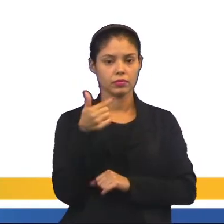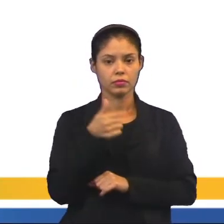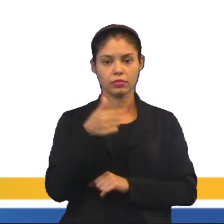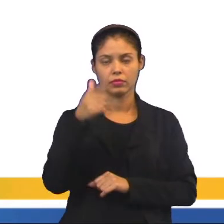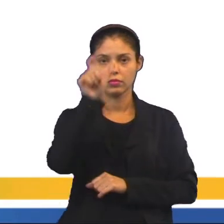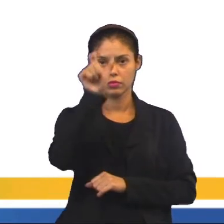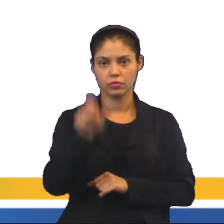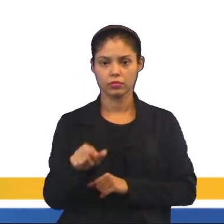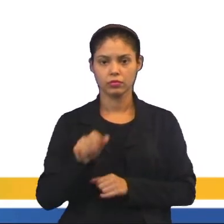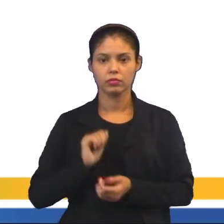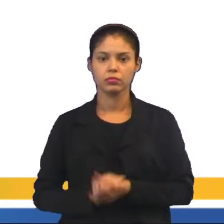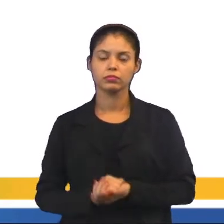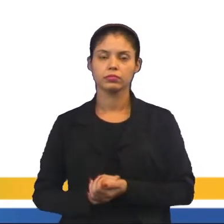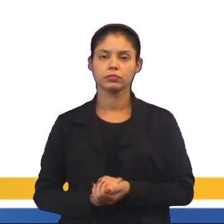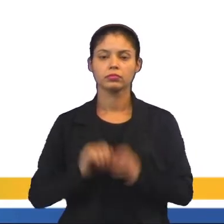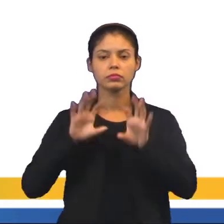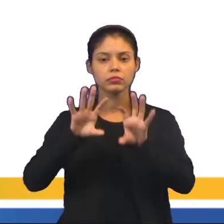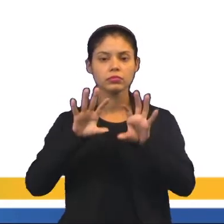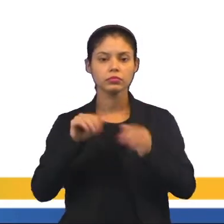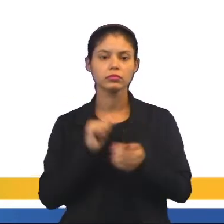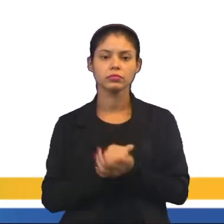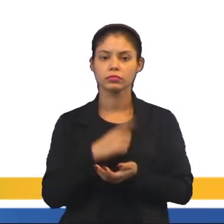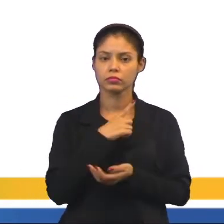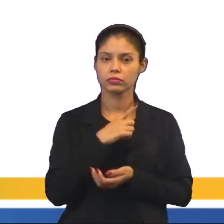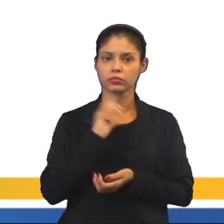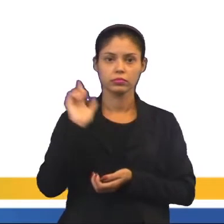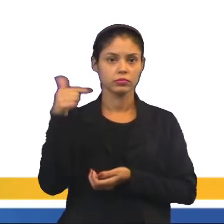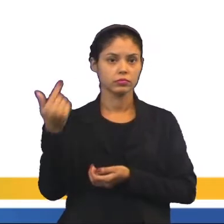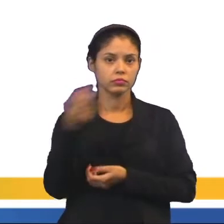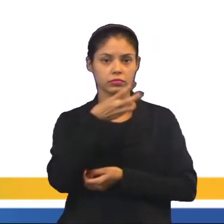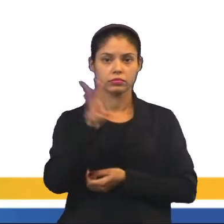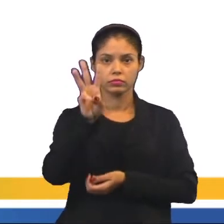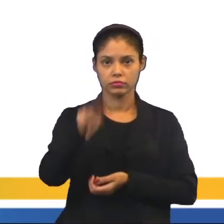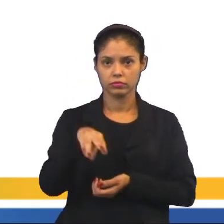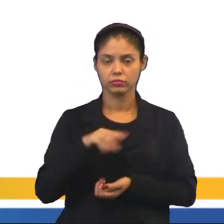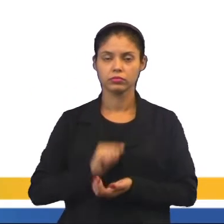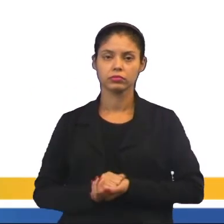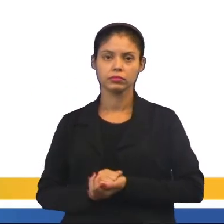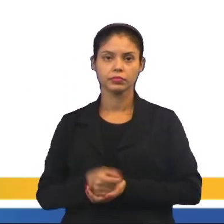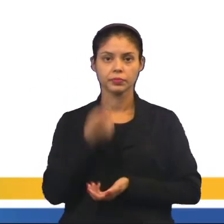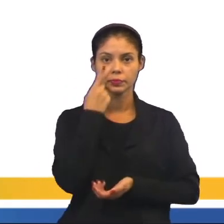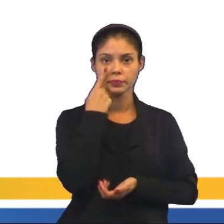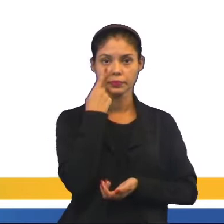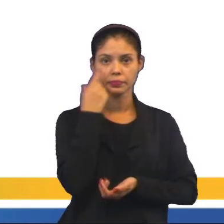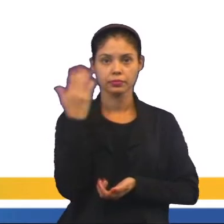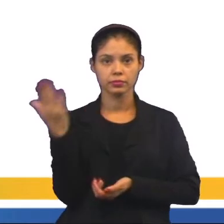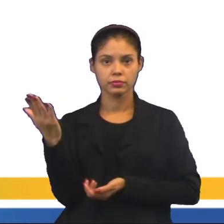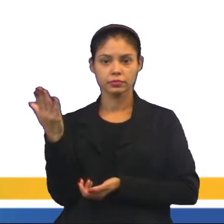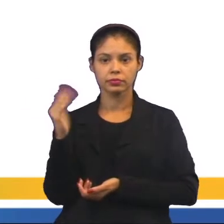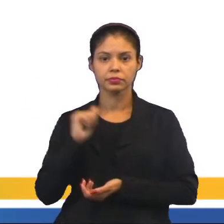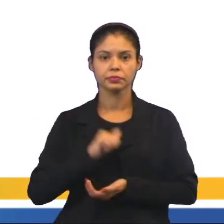da segunda linha. Com isso, obteremos uma outra matriz. Então, vejamos.